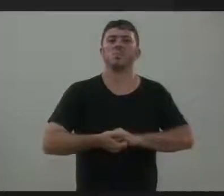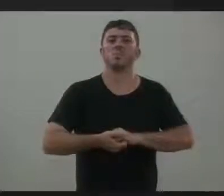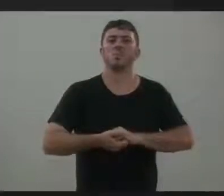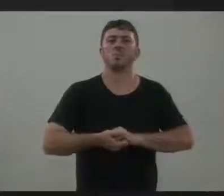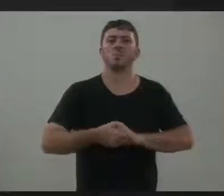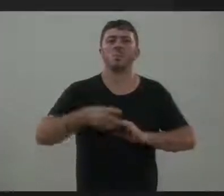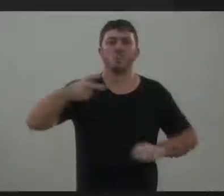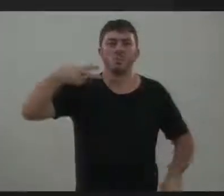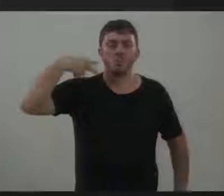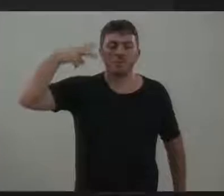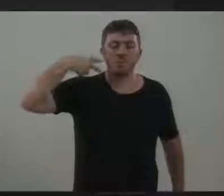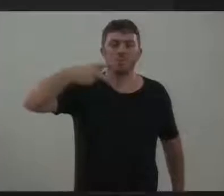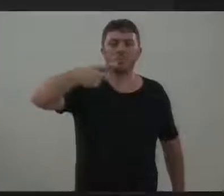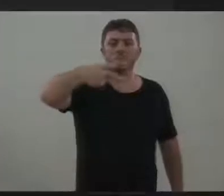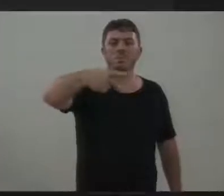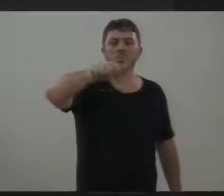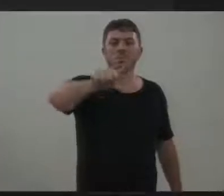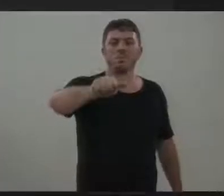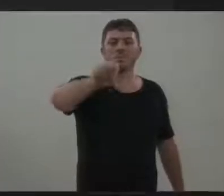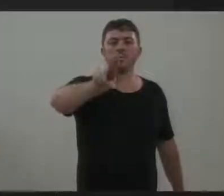Vereador Paulinho Palmeira.